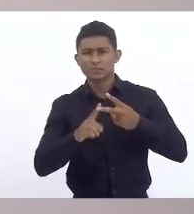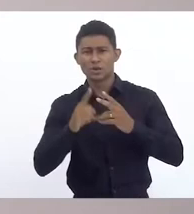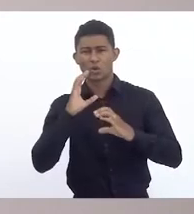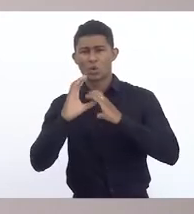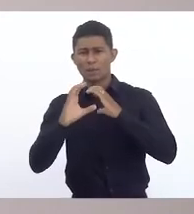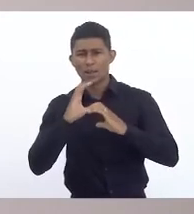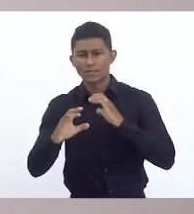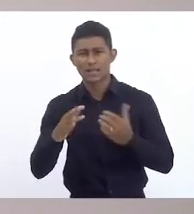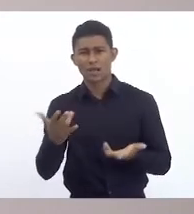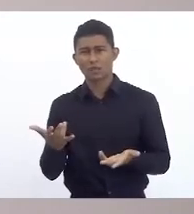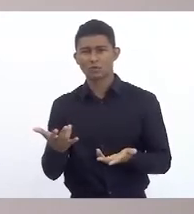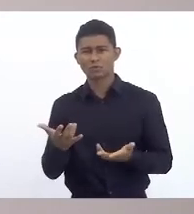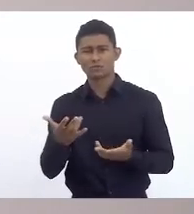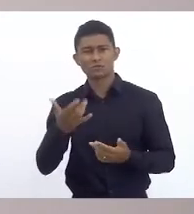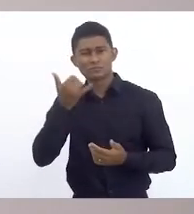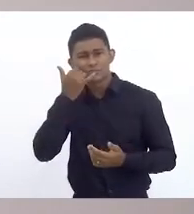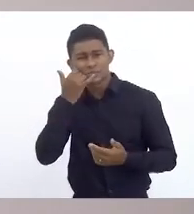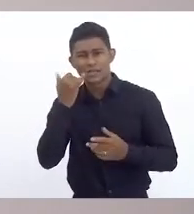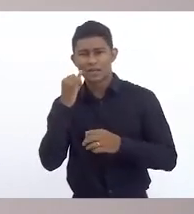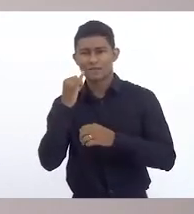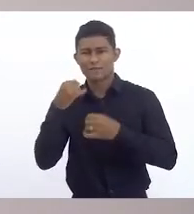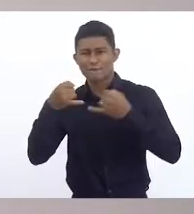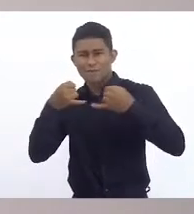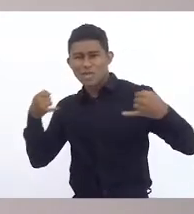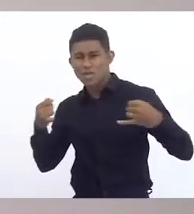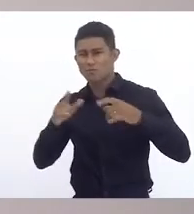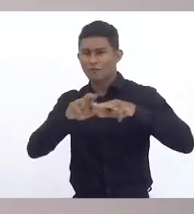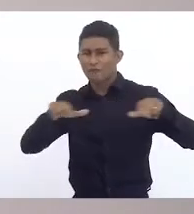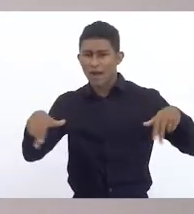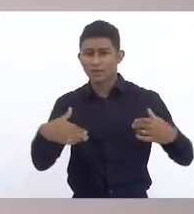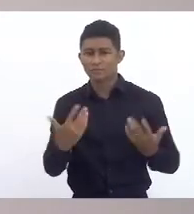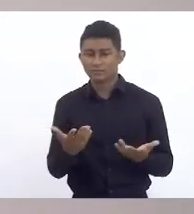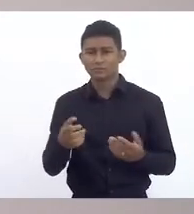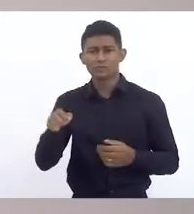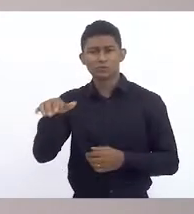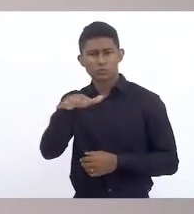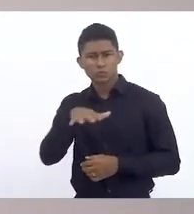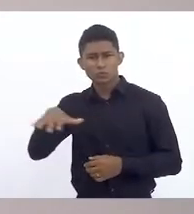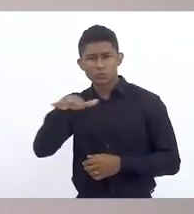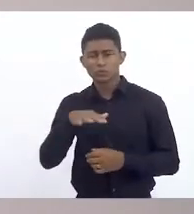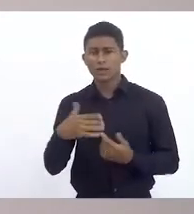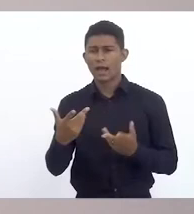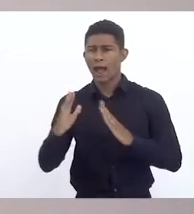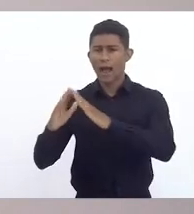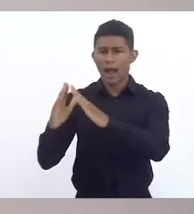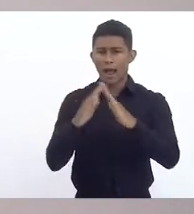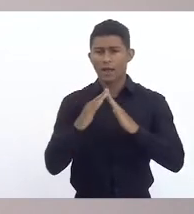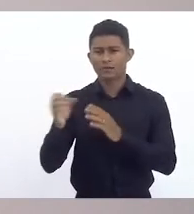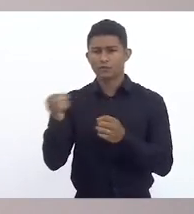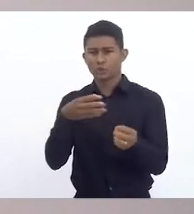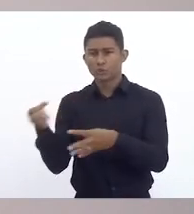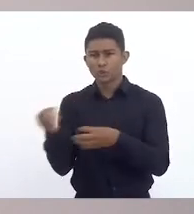telecomunicação. Quantos desse recurso de impactos em novas moradias?